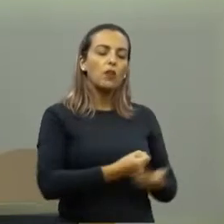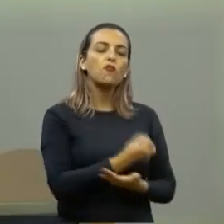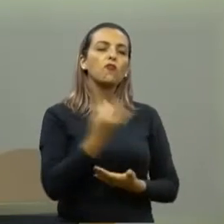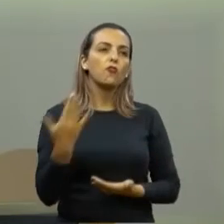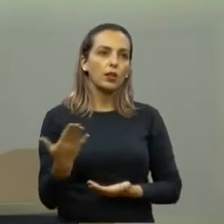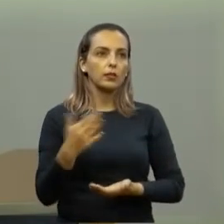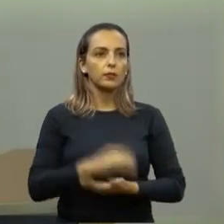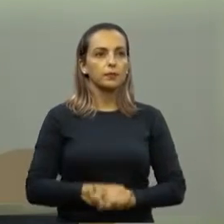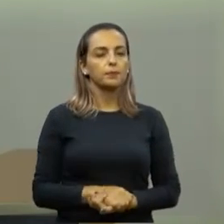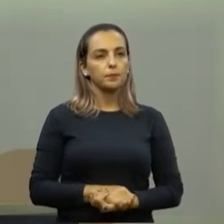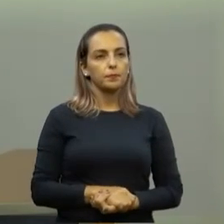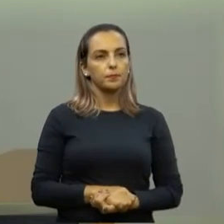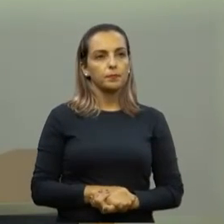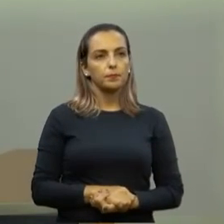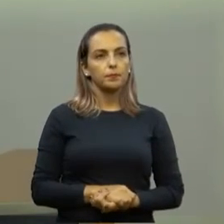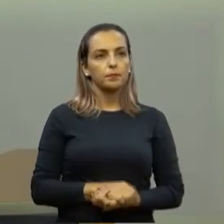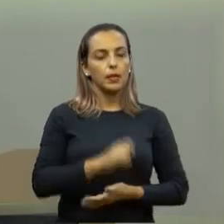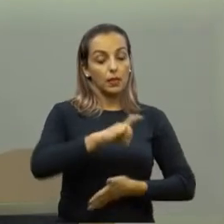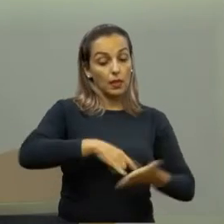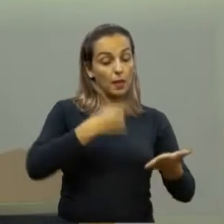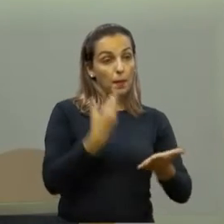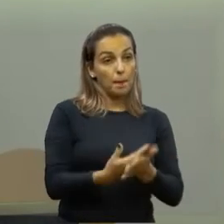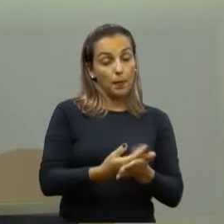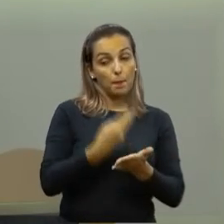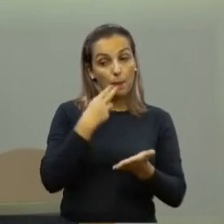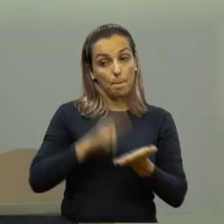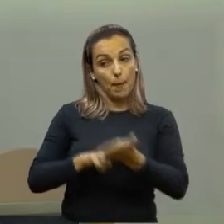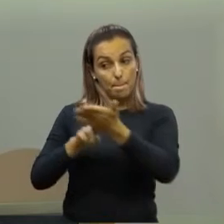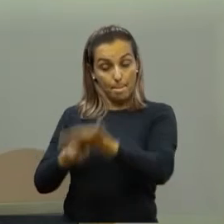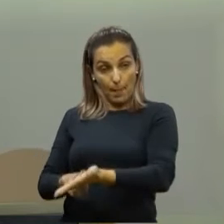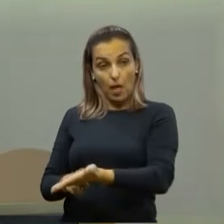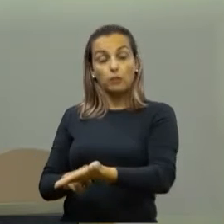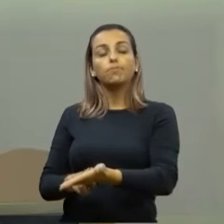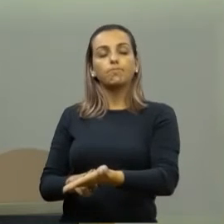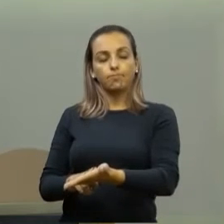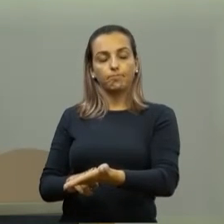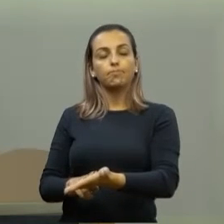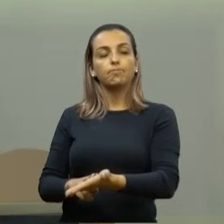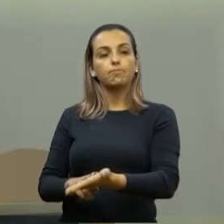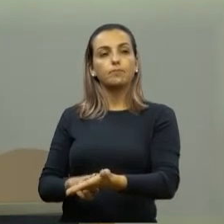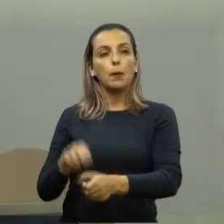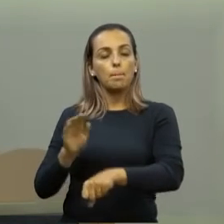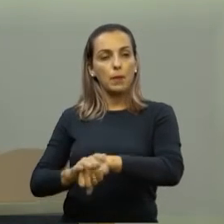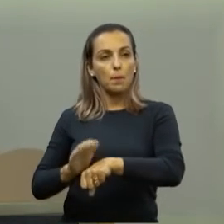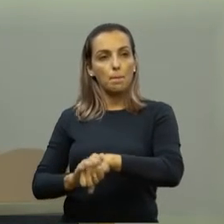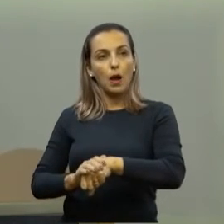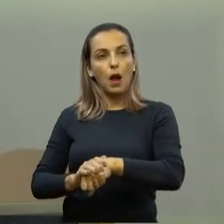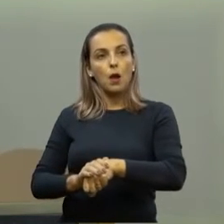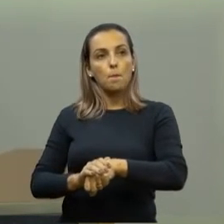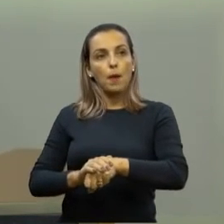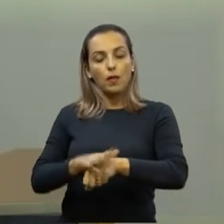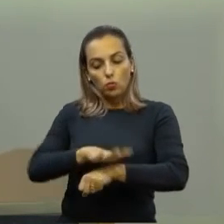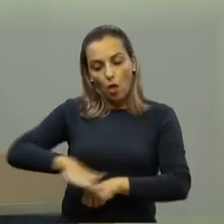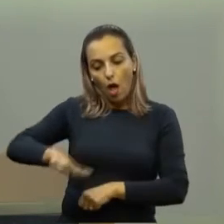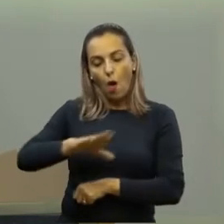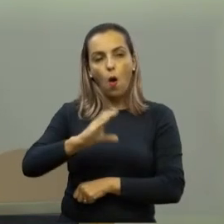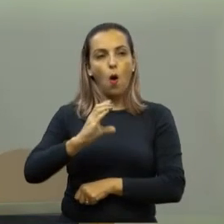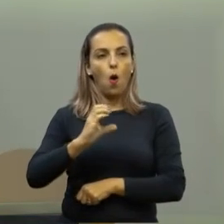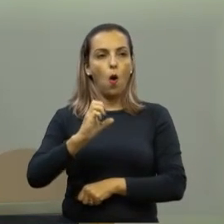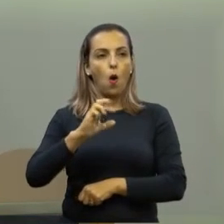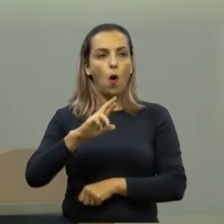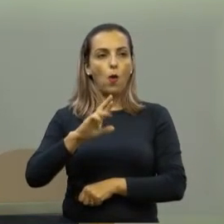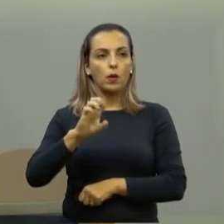vamos aí três requerimentos também foram enviados do nosso gabinete de número 18 espaço crescer que há mais de 20 anos